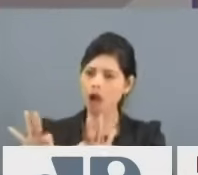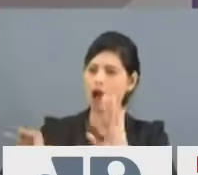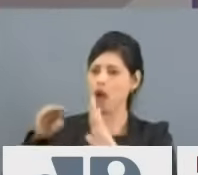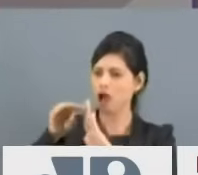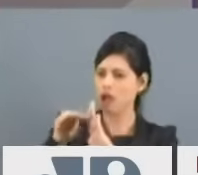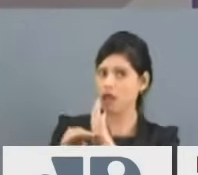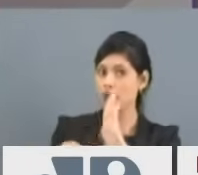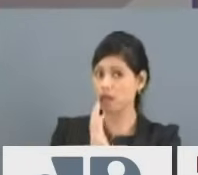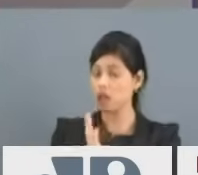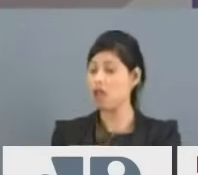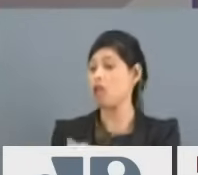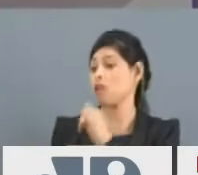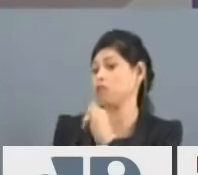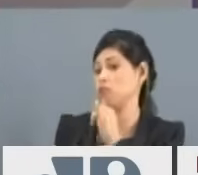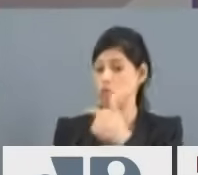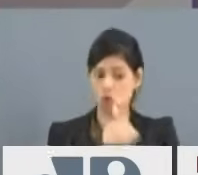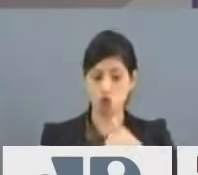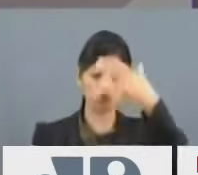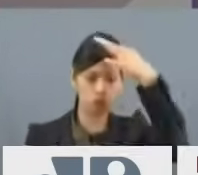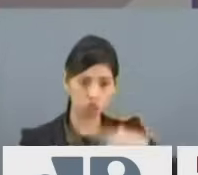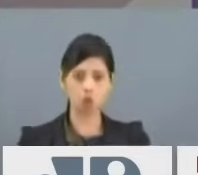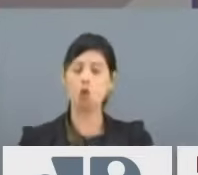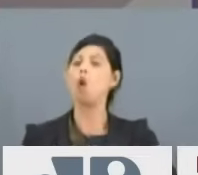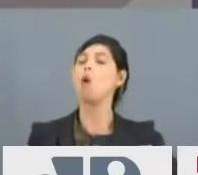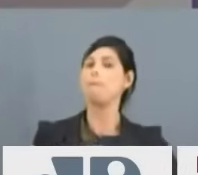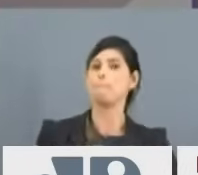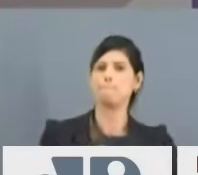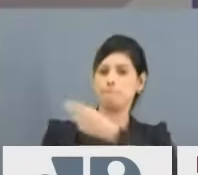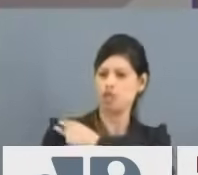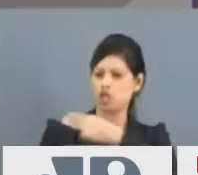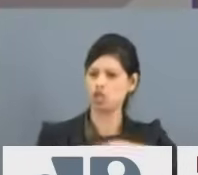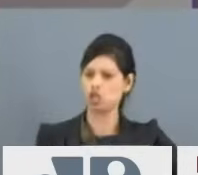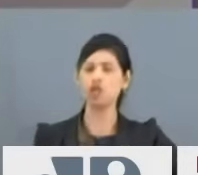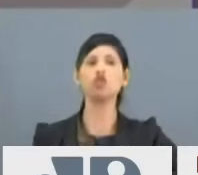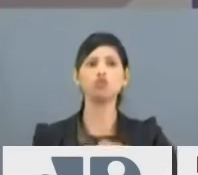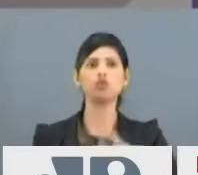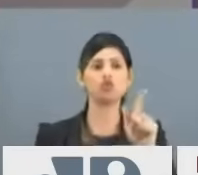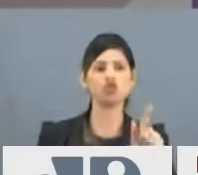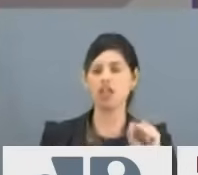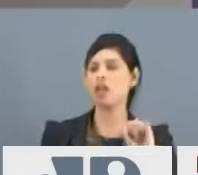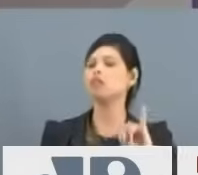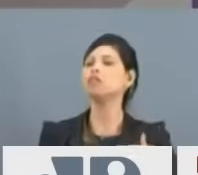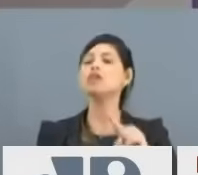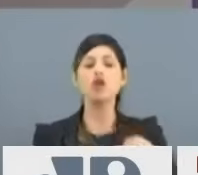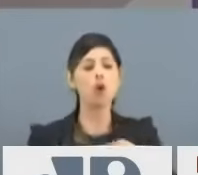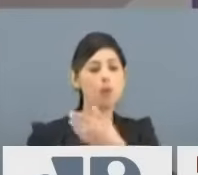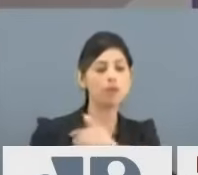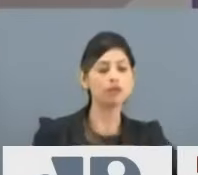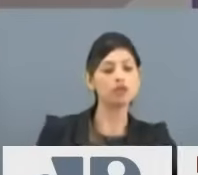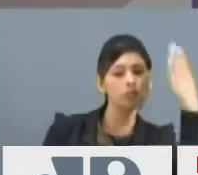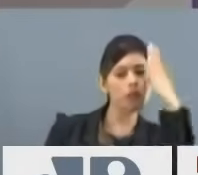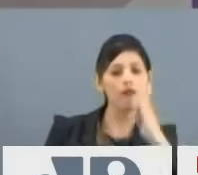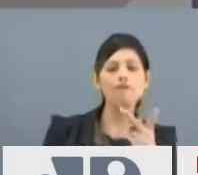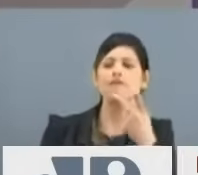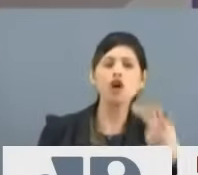A partir do momento que o presidente da República declarou com todas as letras que ia atuar dentro das quatro